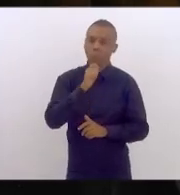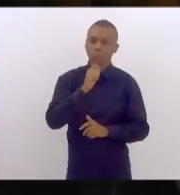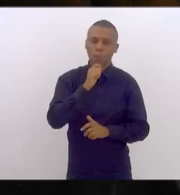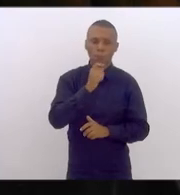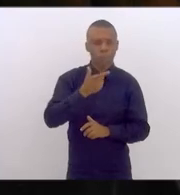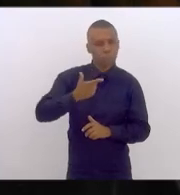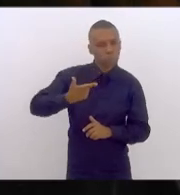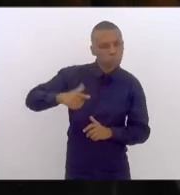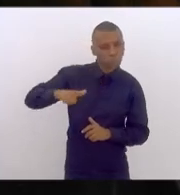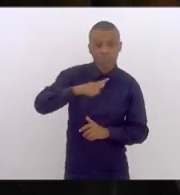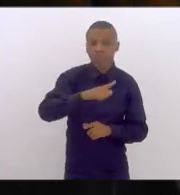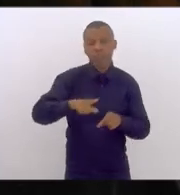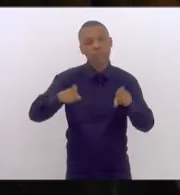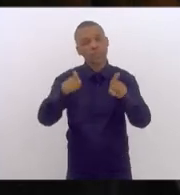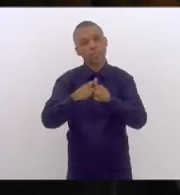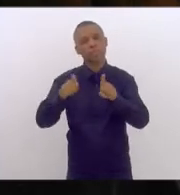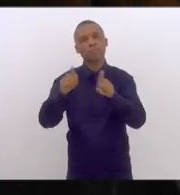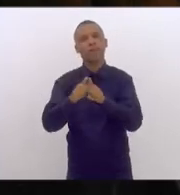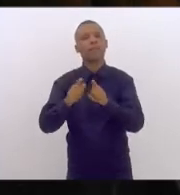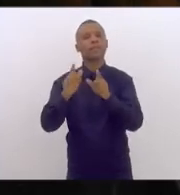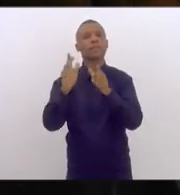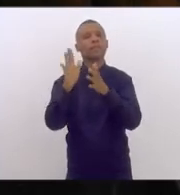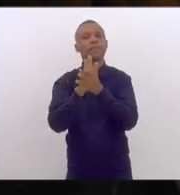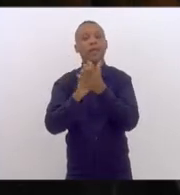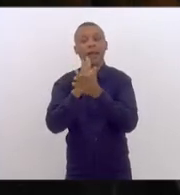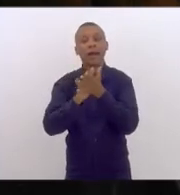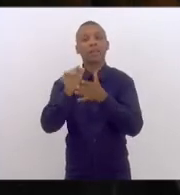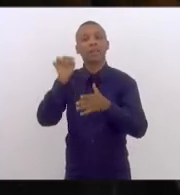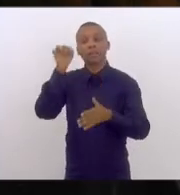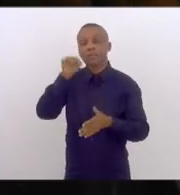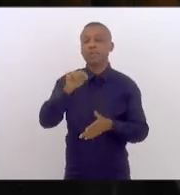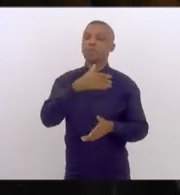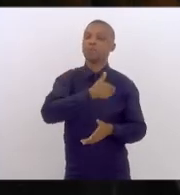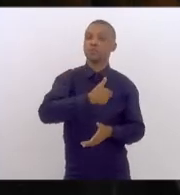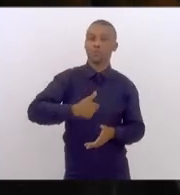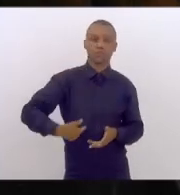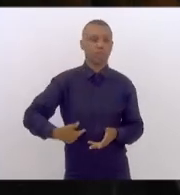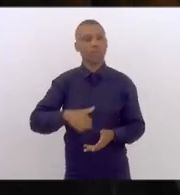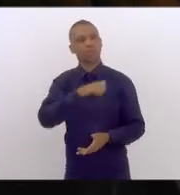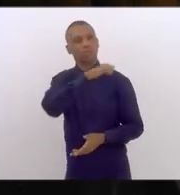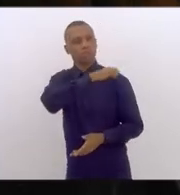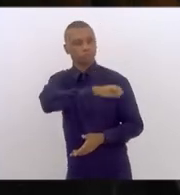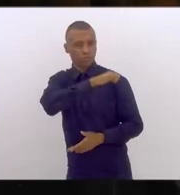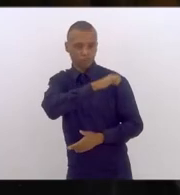nem tão pouco no estado do Rio de Janeiro